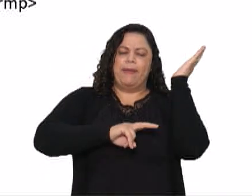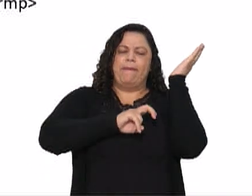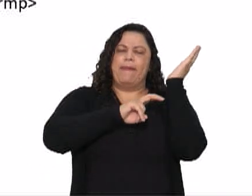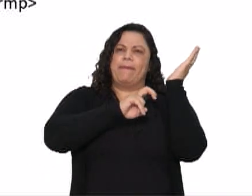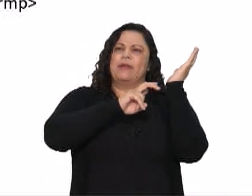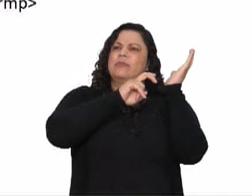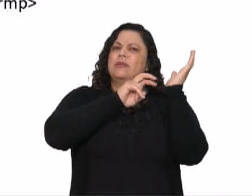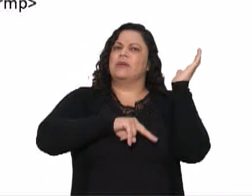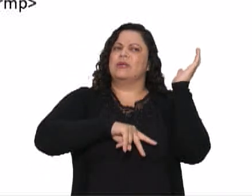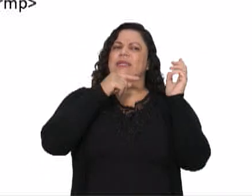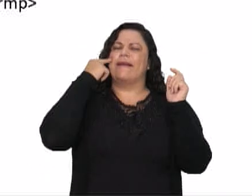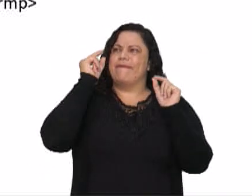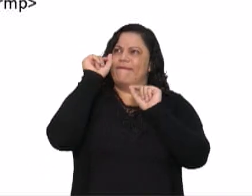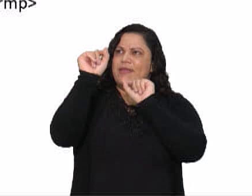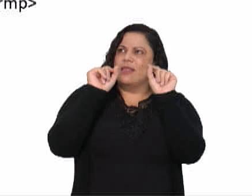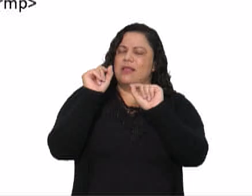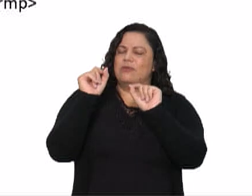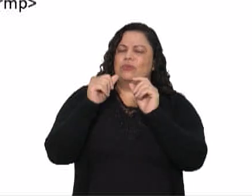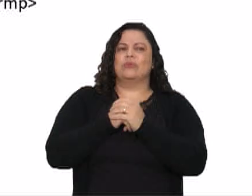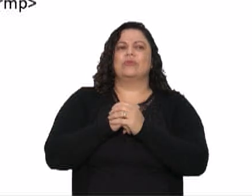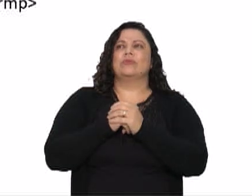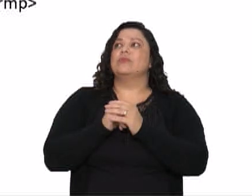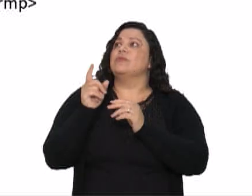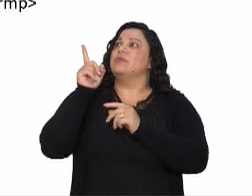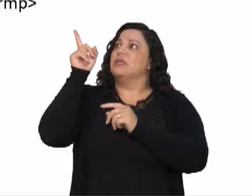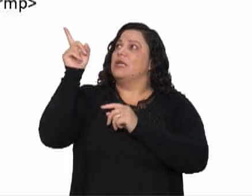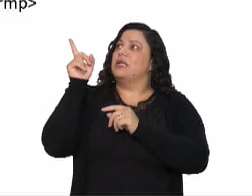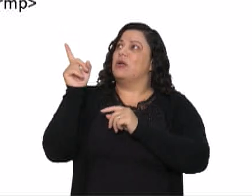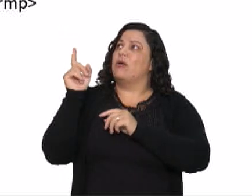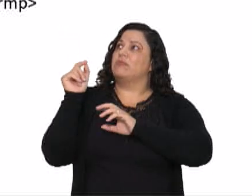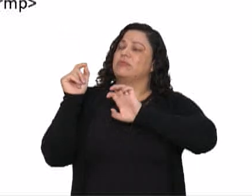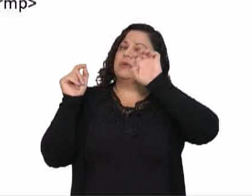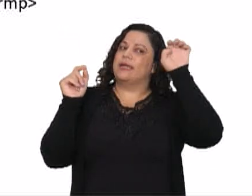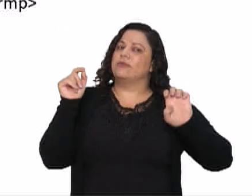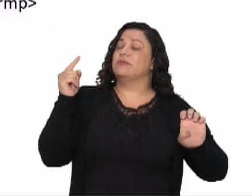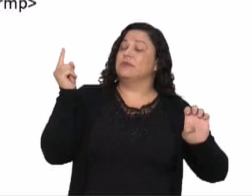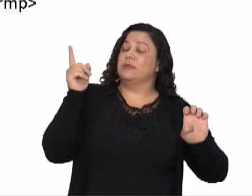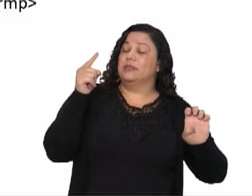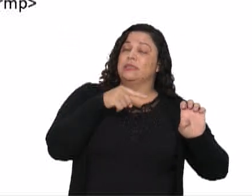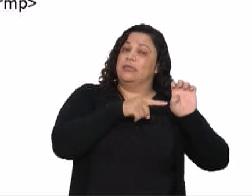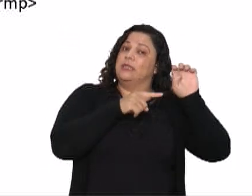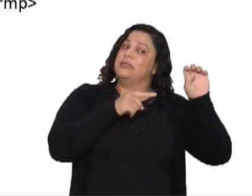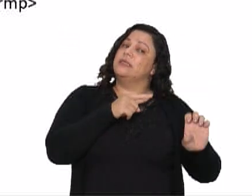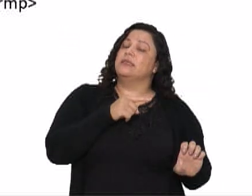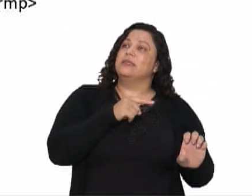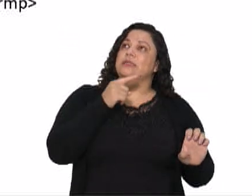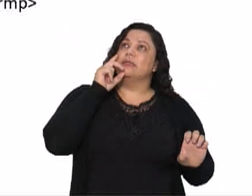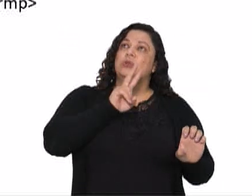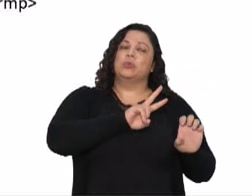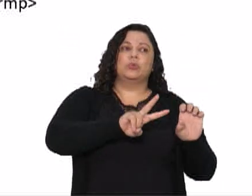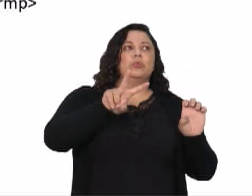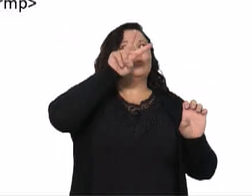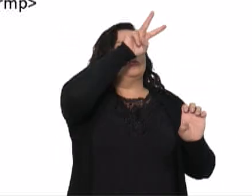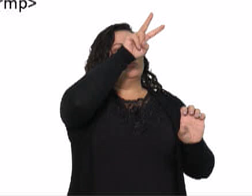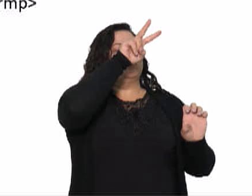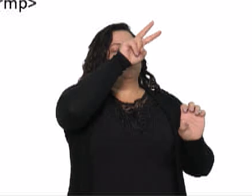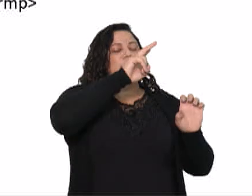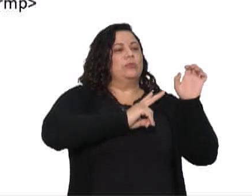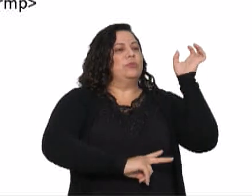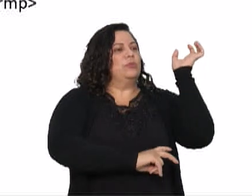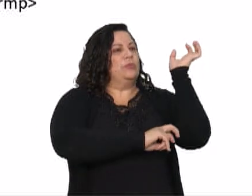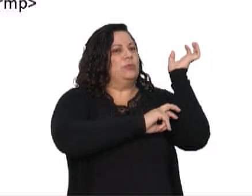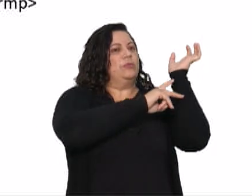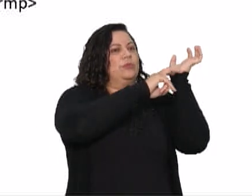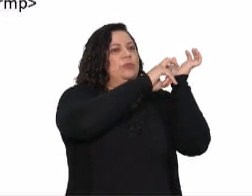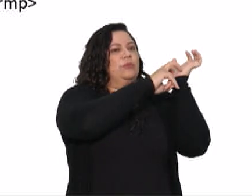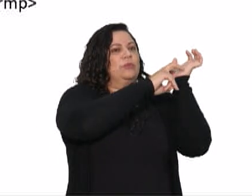imagem do lado, seu lado esquerdo, nós temos ali, olhando de cima da escada, né, para o hall,